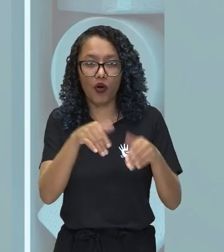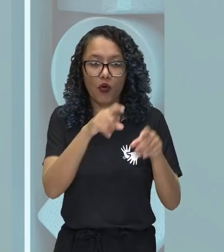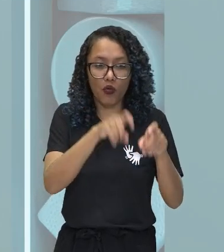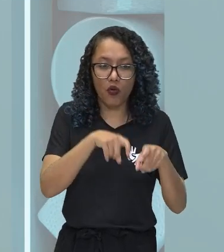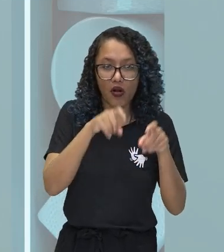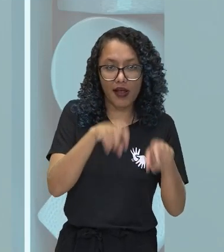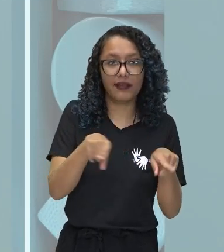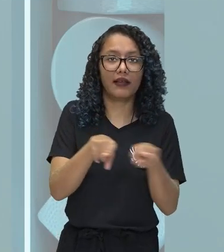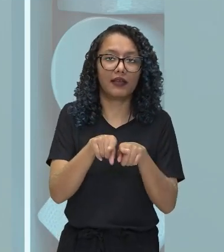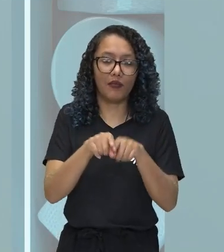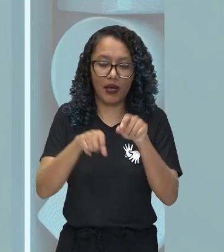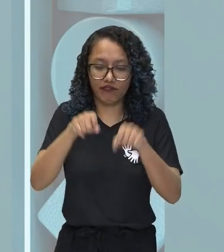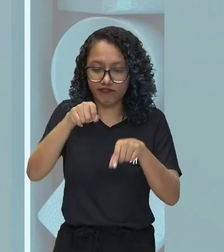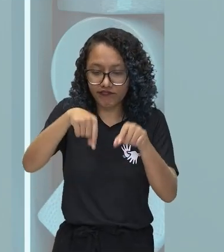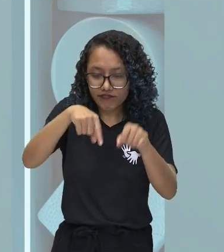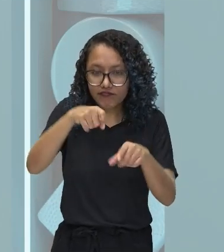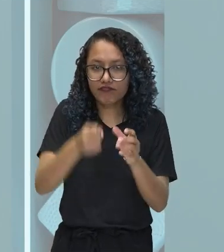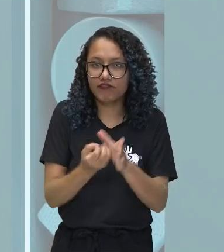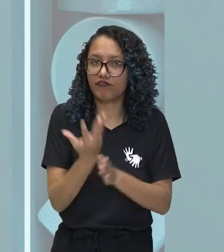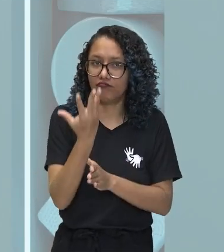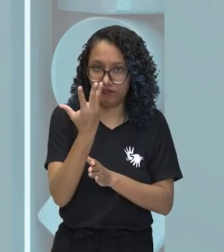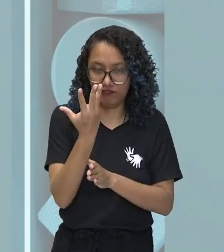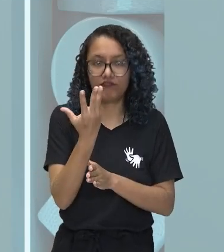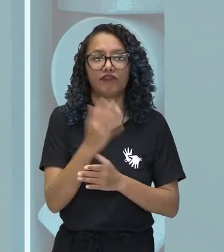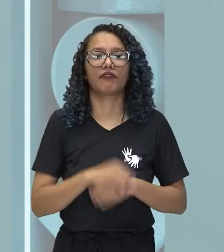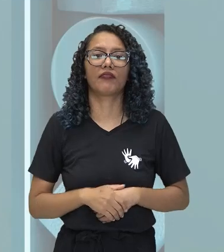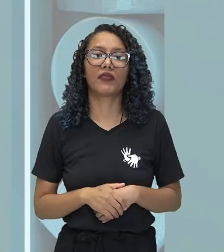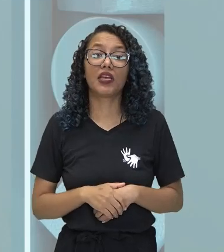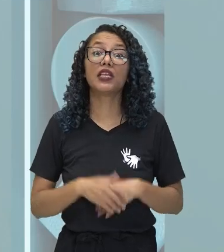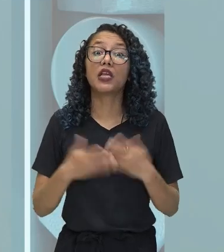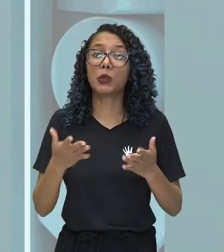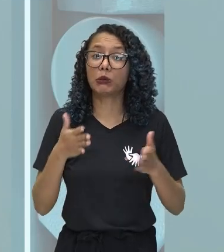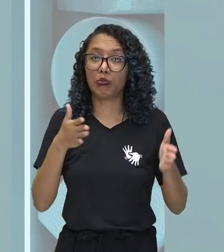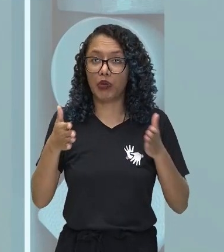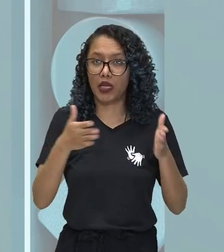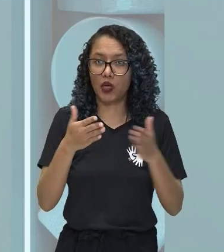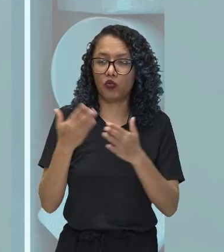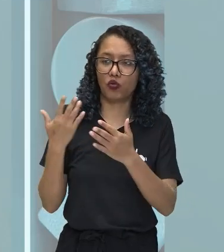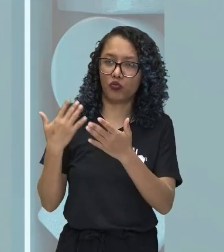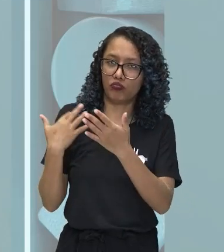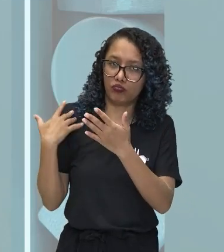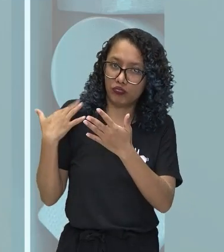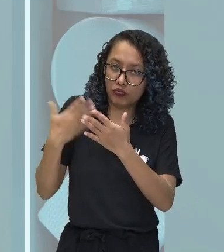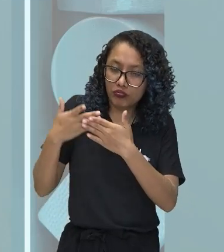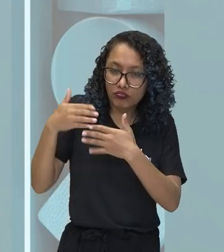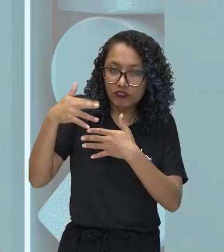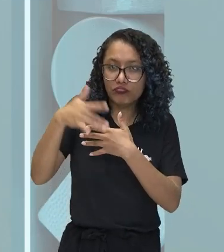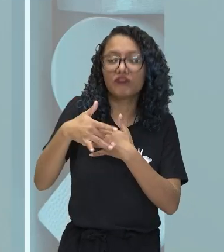pré-história teve esse processo, de transformação. O homem ele vai